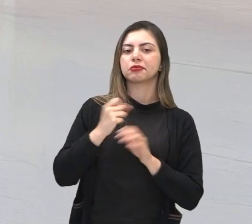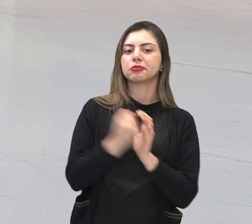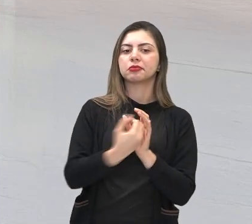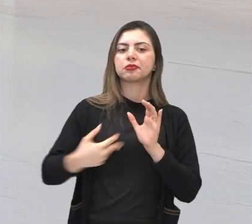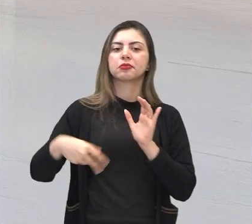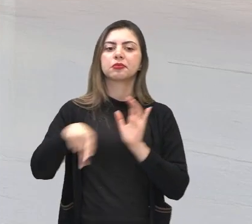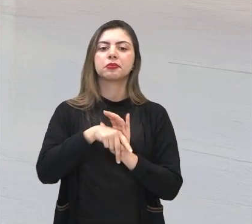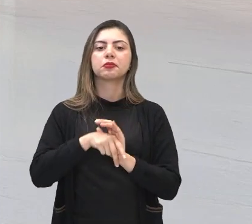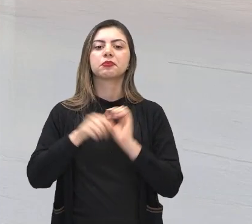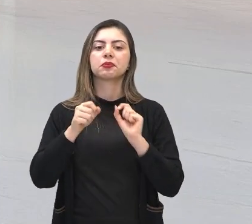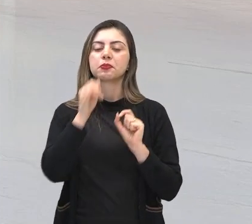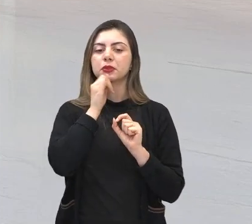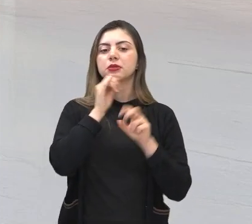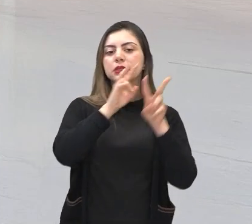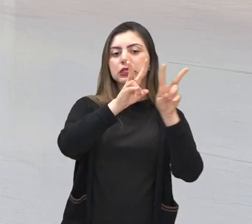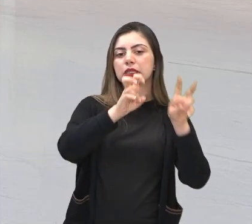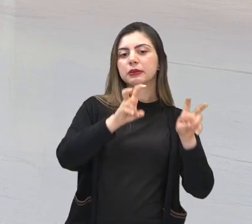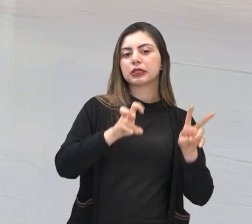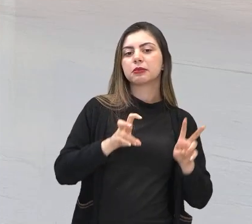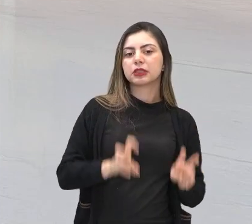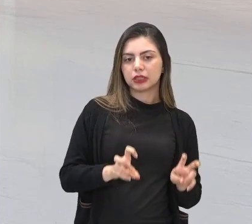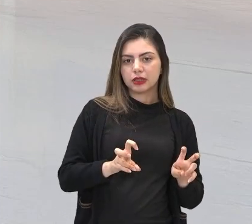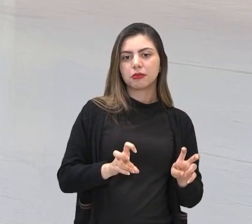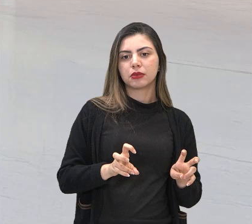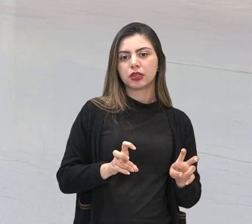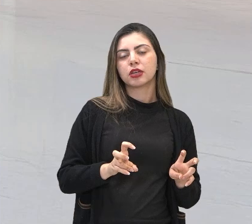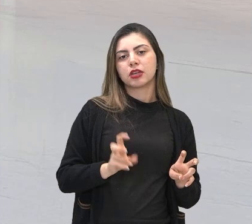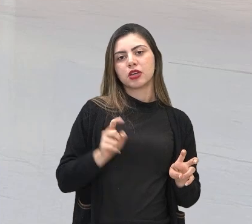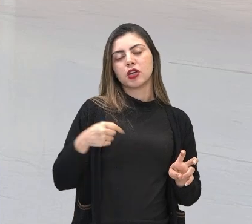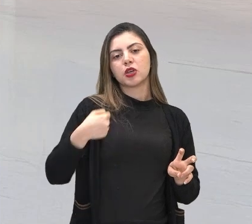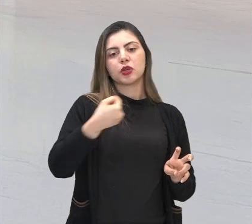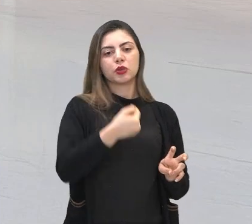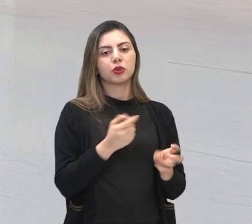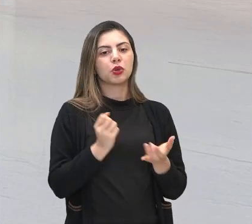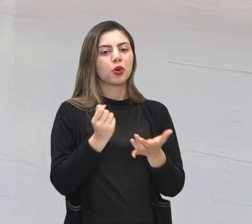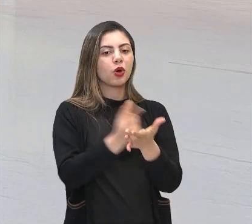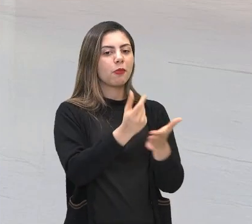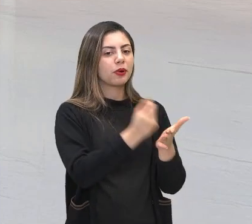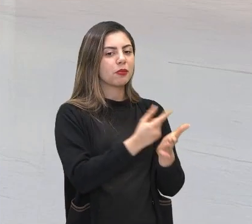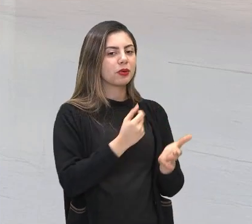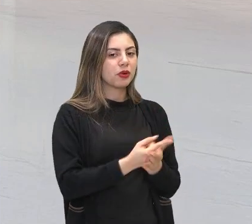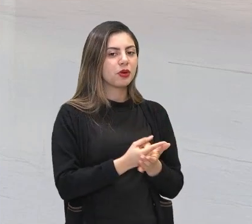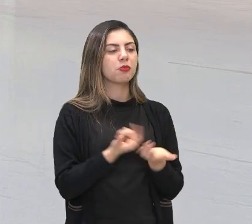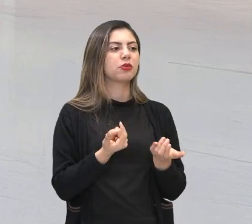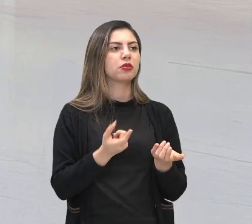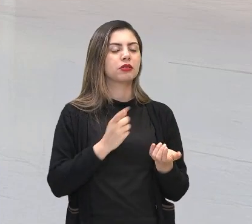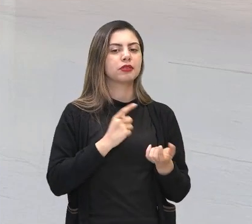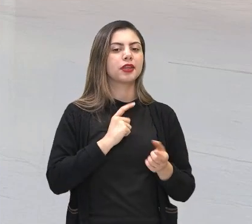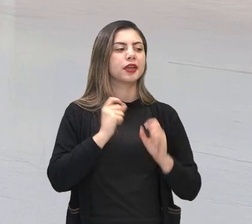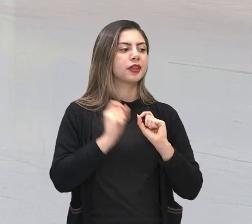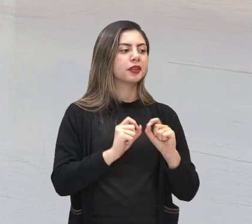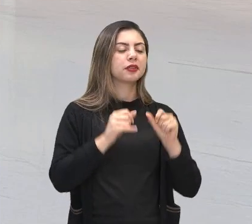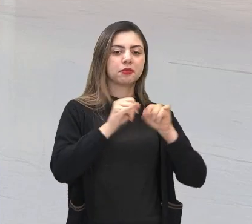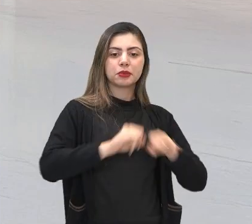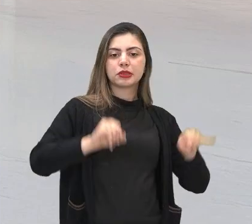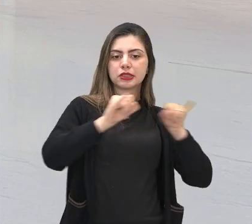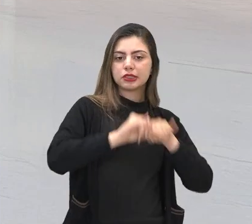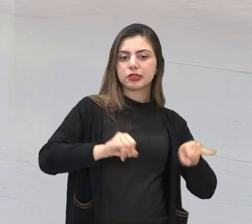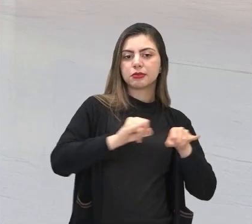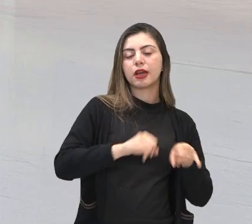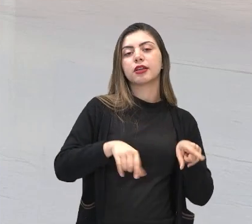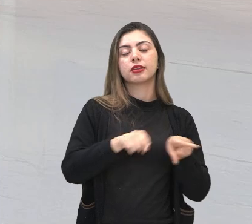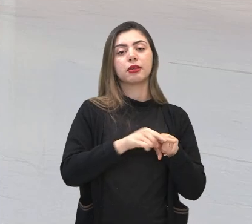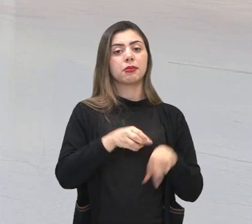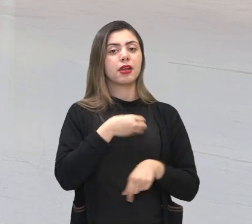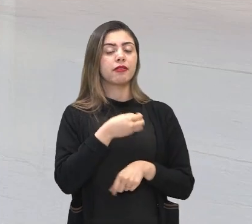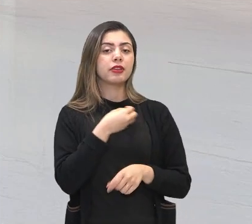reprodução são de temas relacionados ao consumo publicidade e estilo de vida americano que